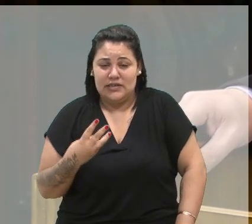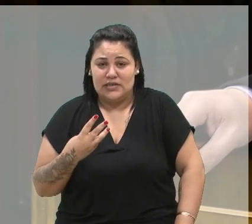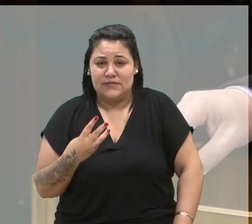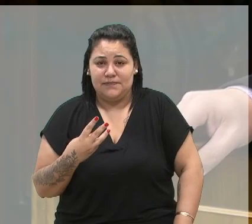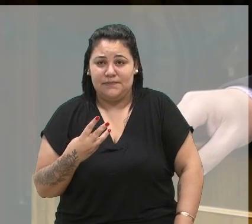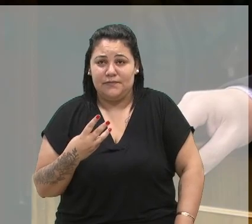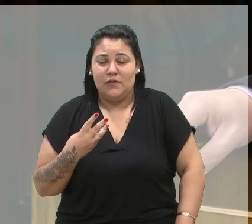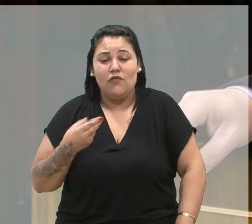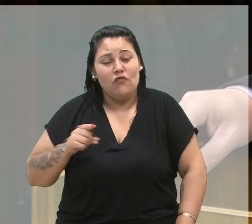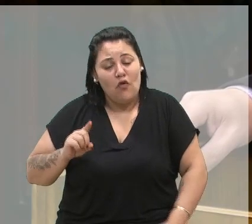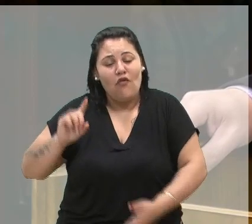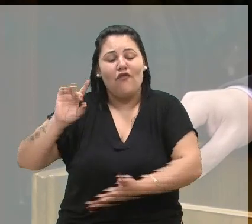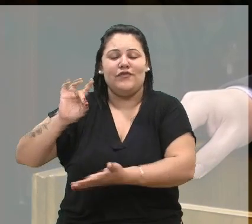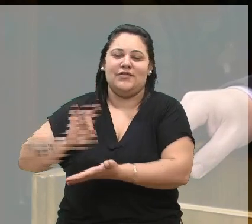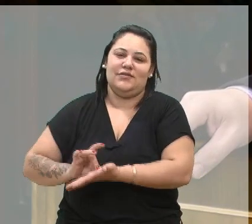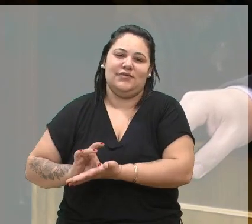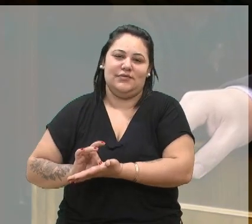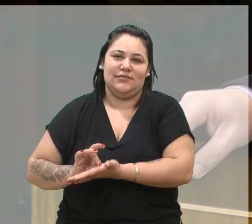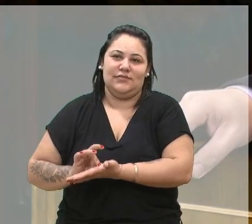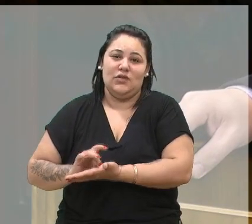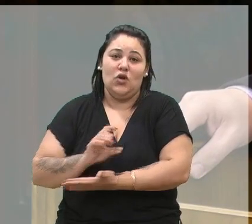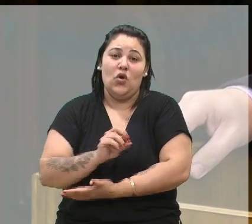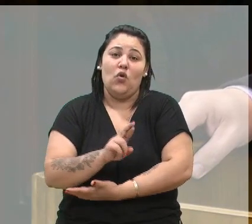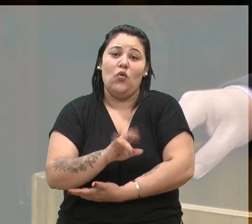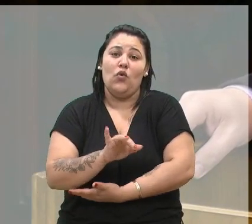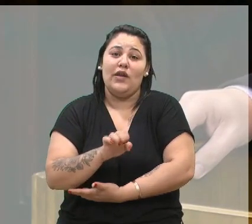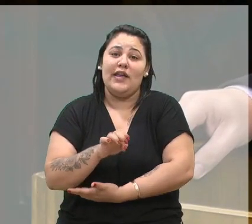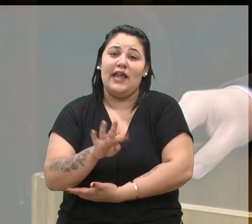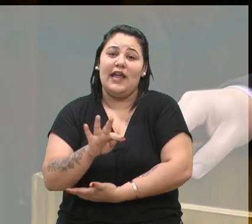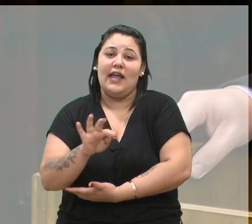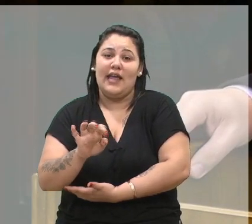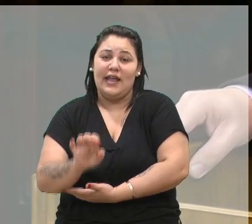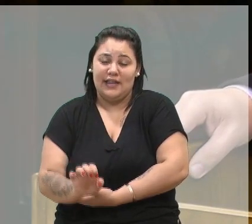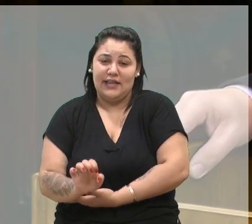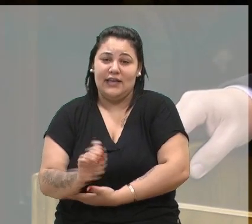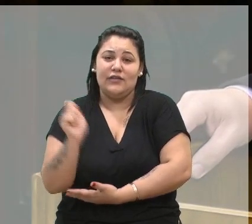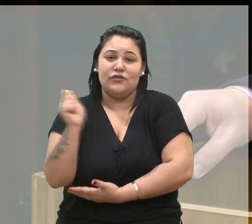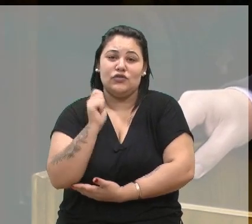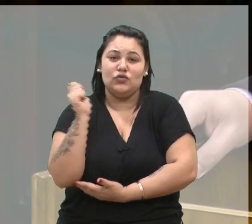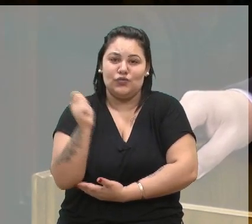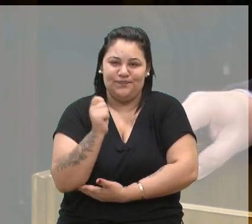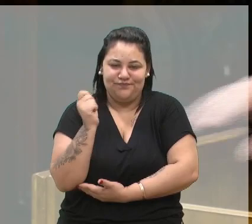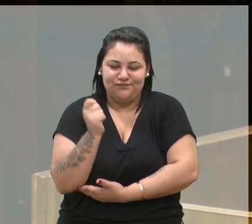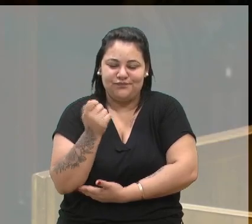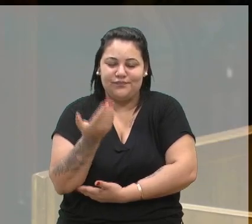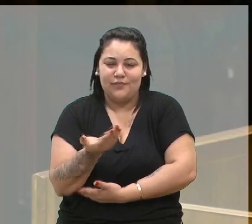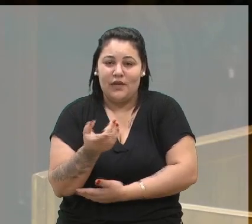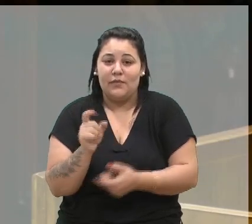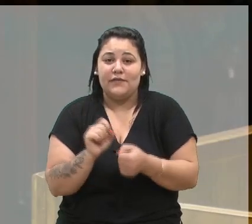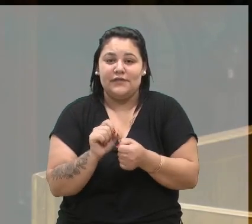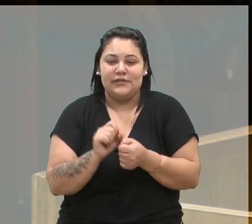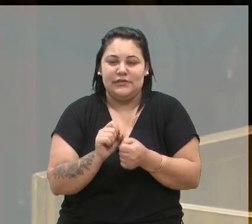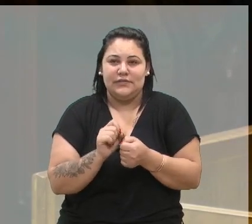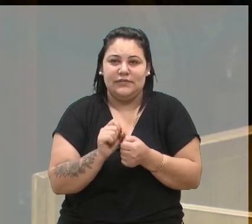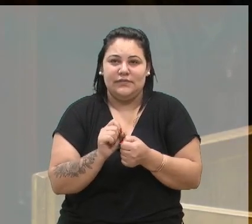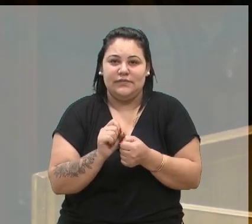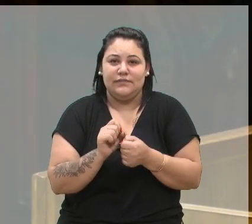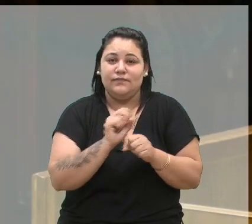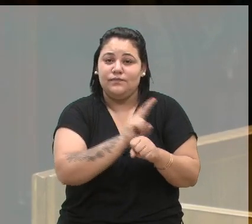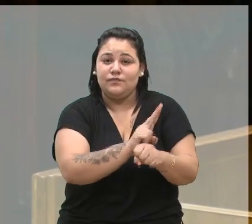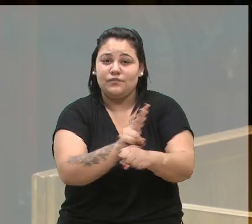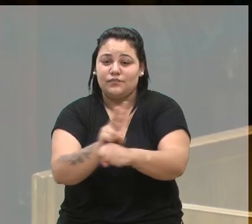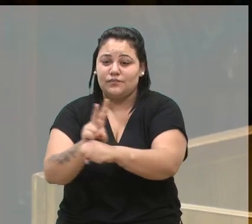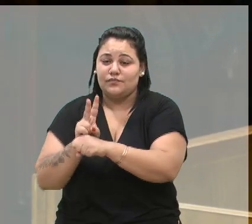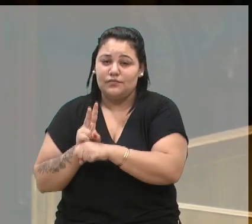foi fundado o Grande Oriente do Rio Grande do Sul, o GORGS, a fim de dar guarida e proteção